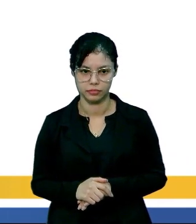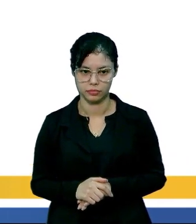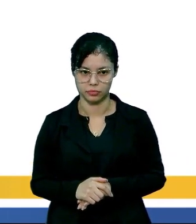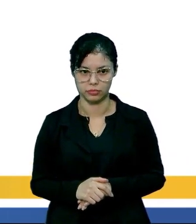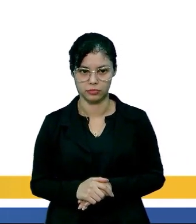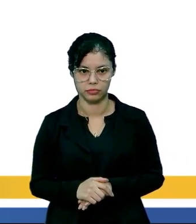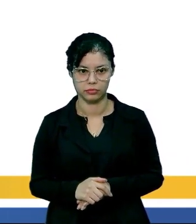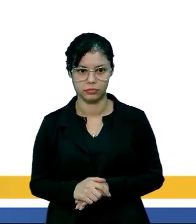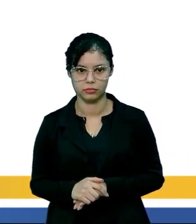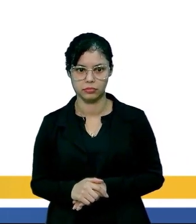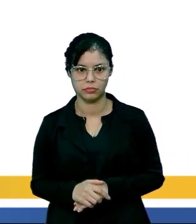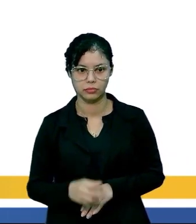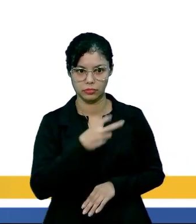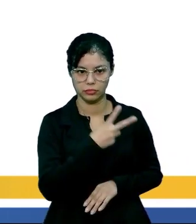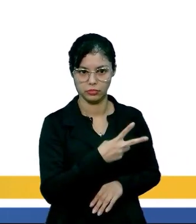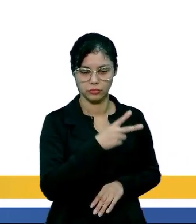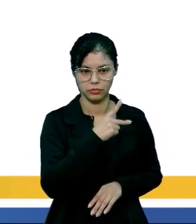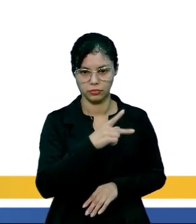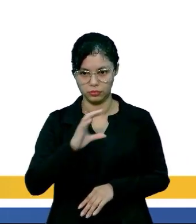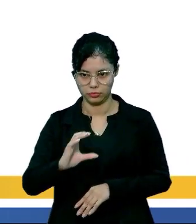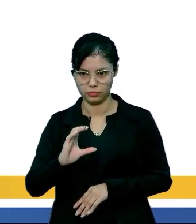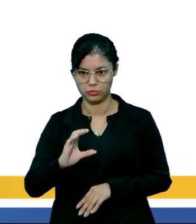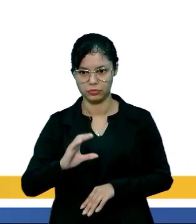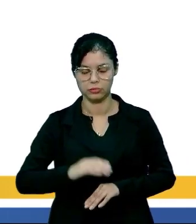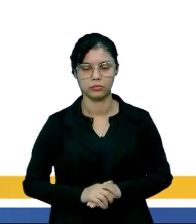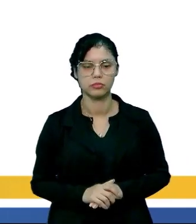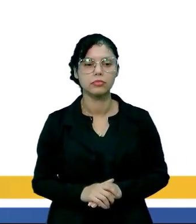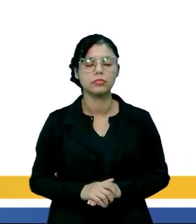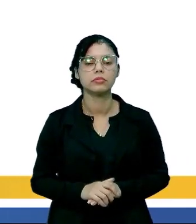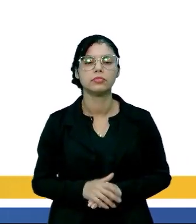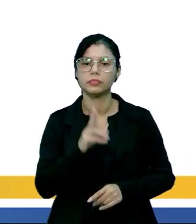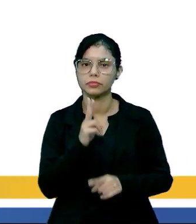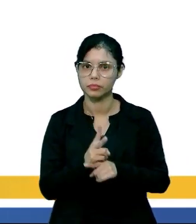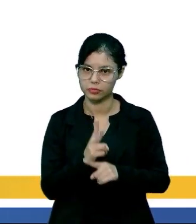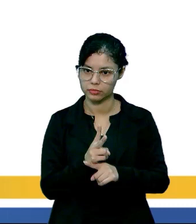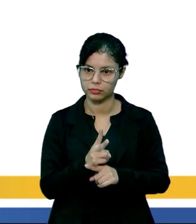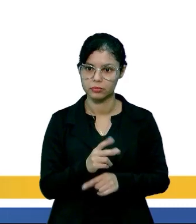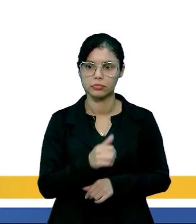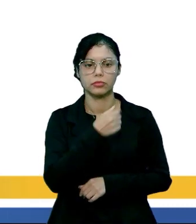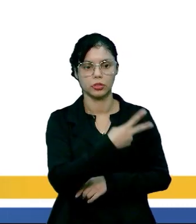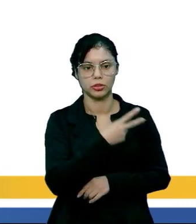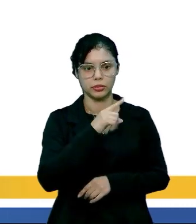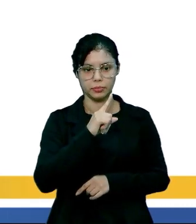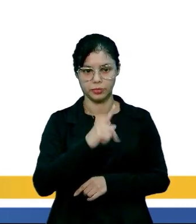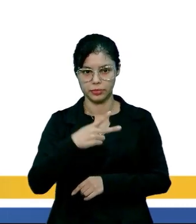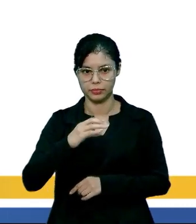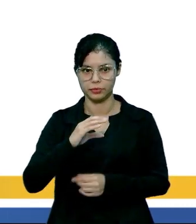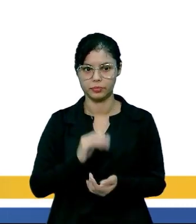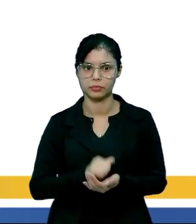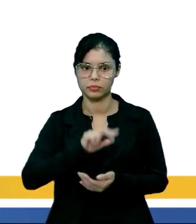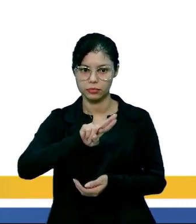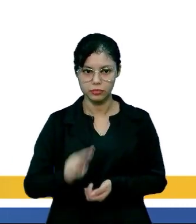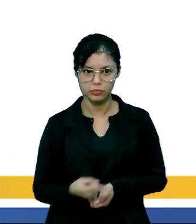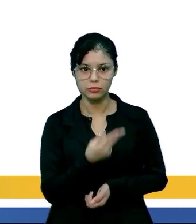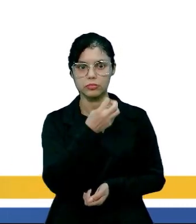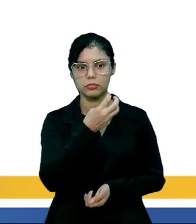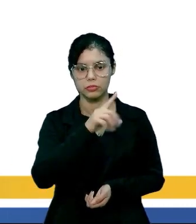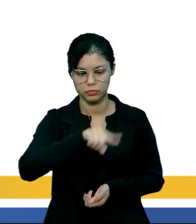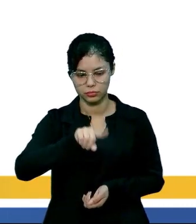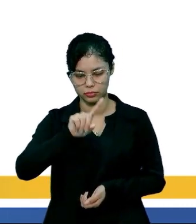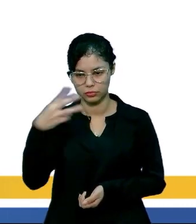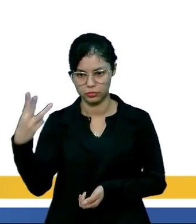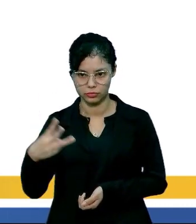ó. 2 vezes PC, tá? Que é os meios, e depois nós vamos multiplicar 2.000 vezes raiz